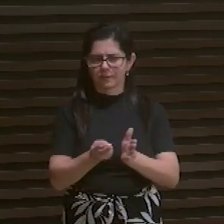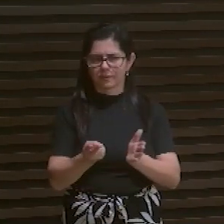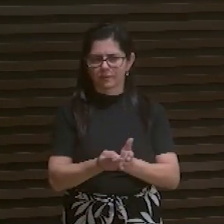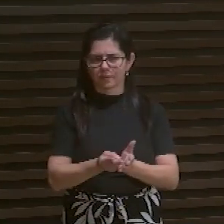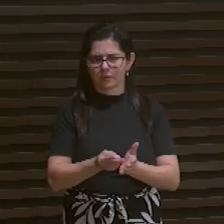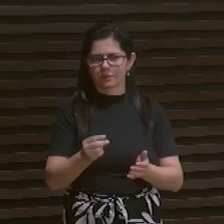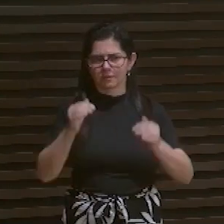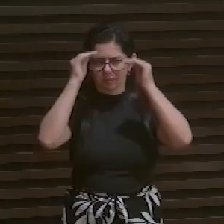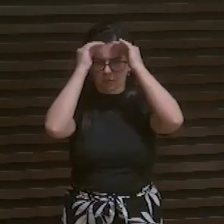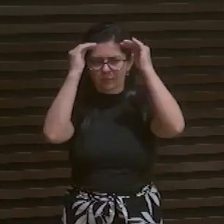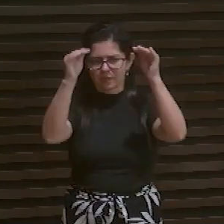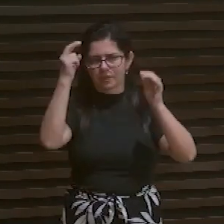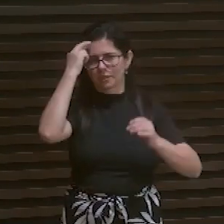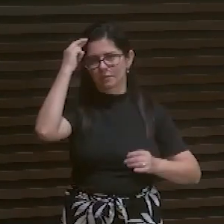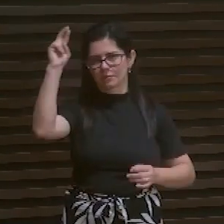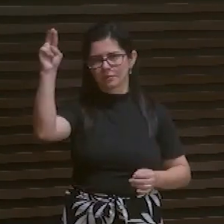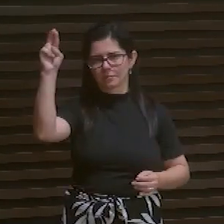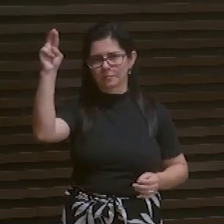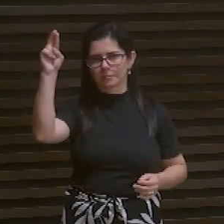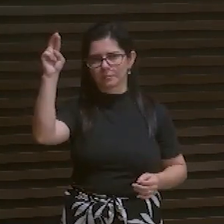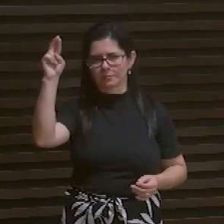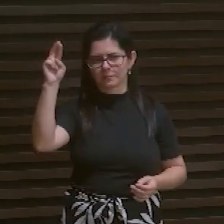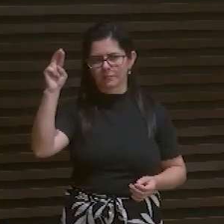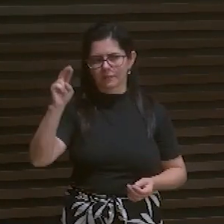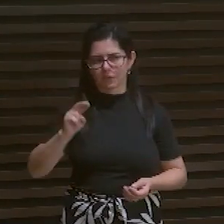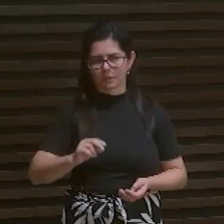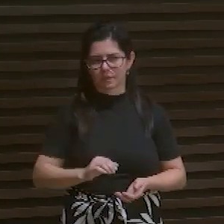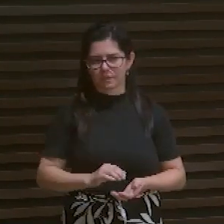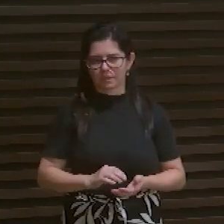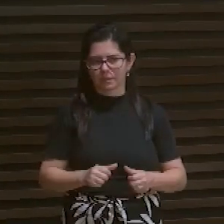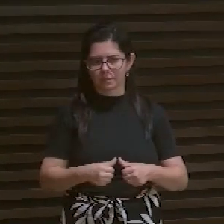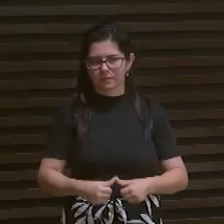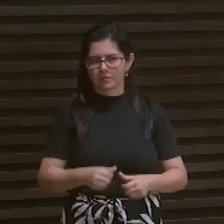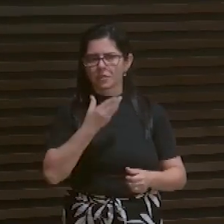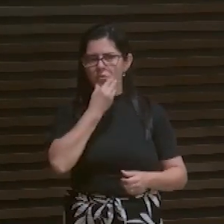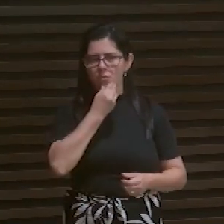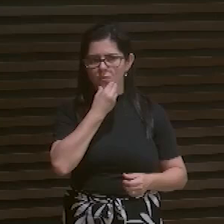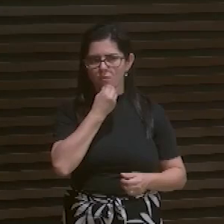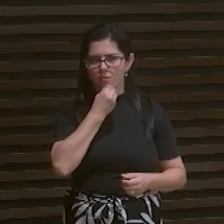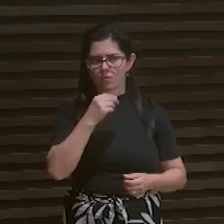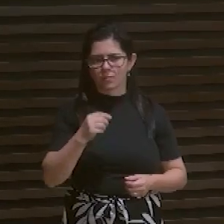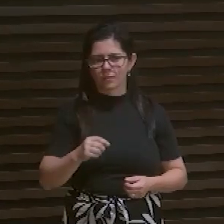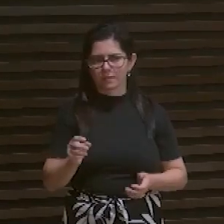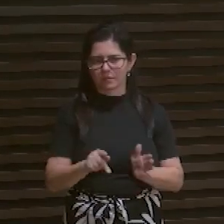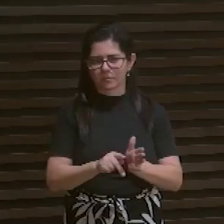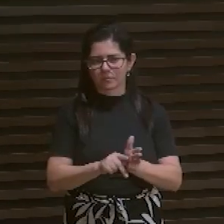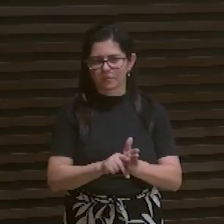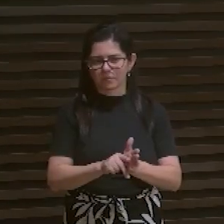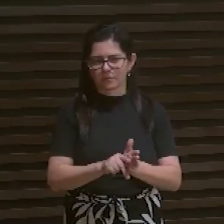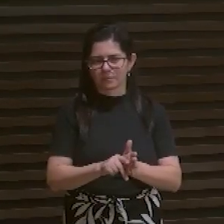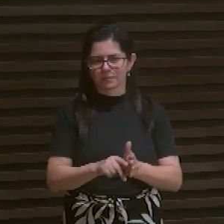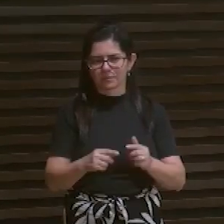Senhor. Seja por ele não ser um coatita, que é um membro da família da tribo de Levi, dos levitas, né? Então, somente os